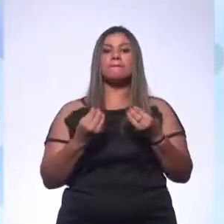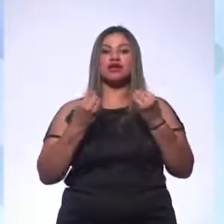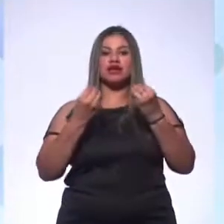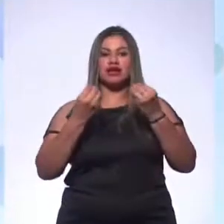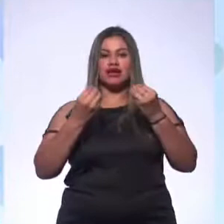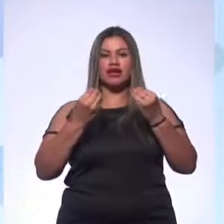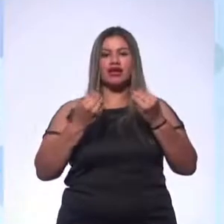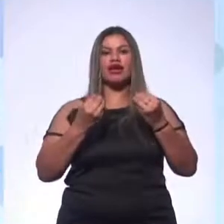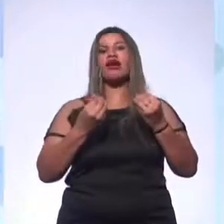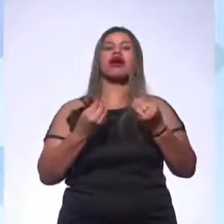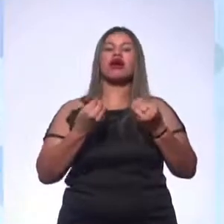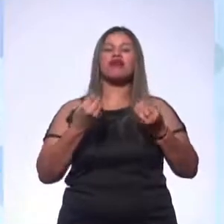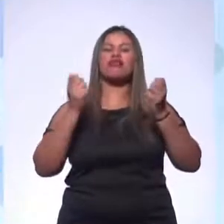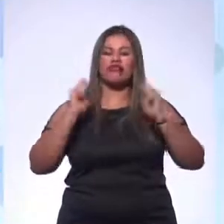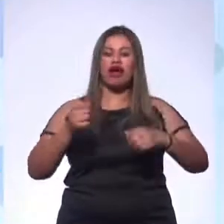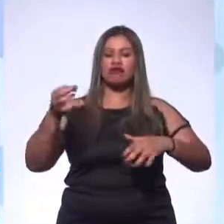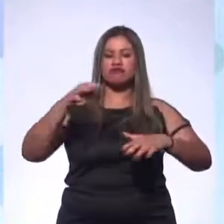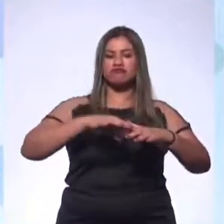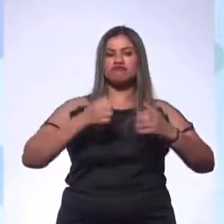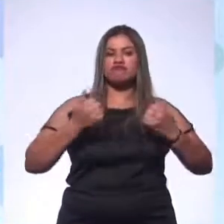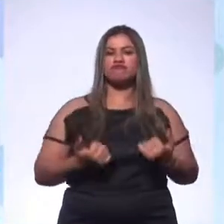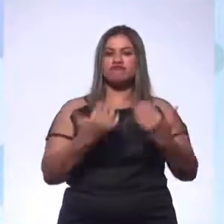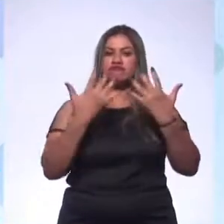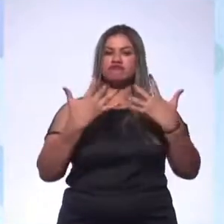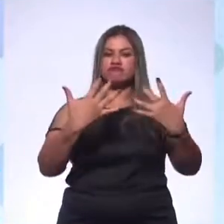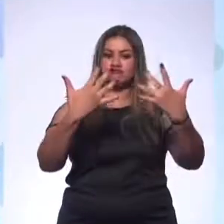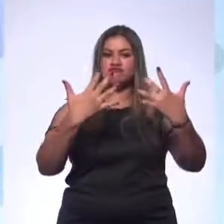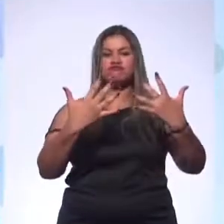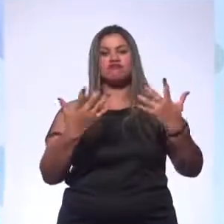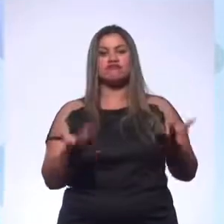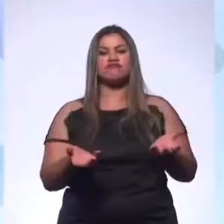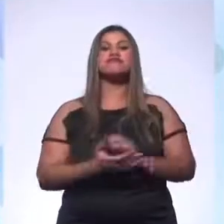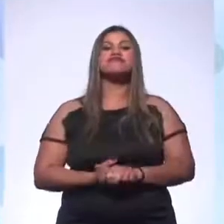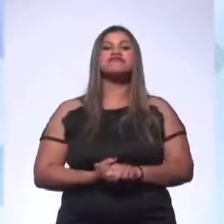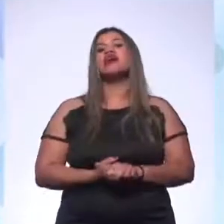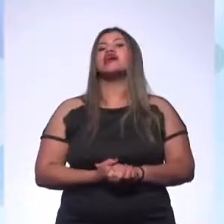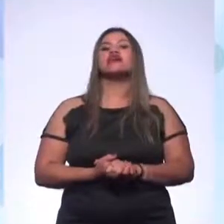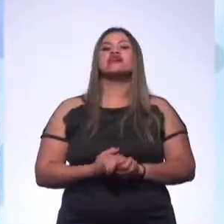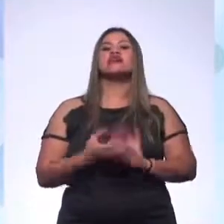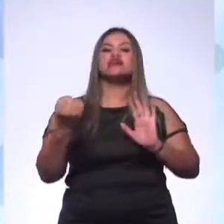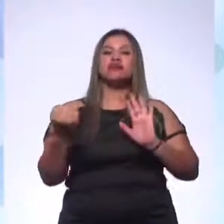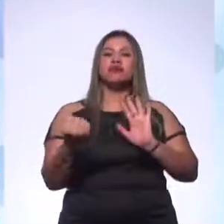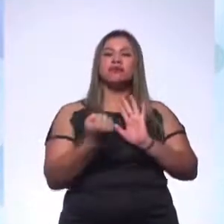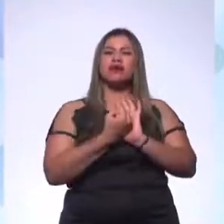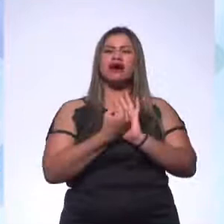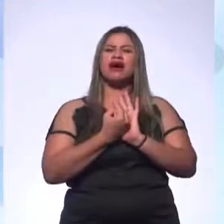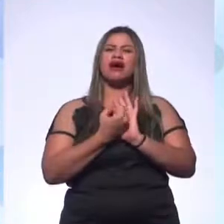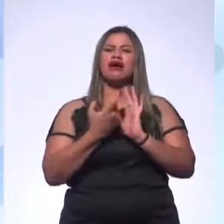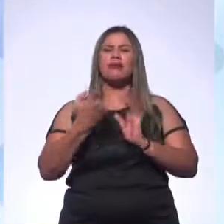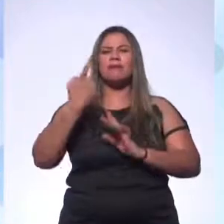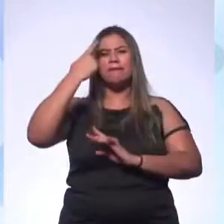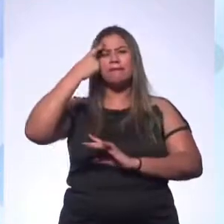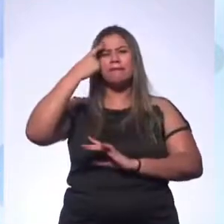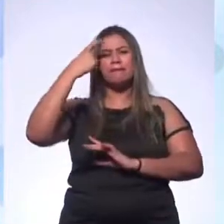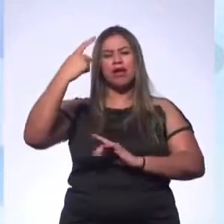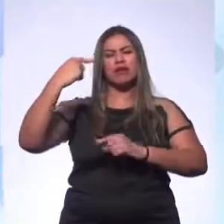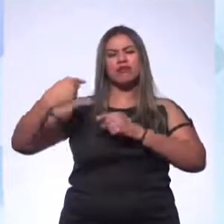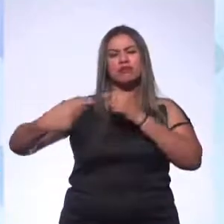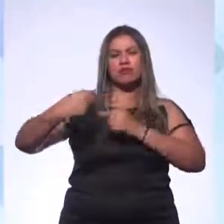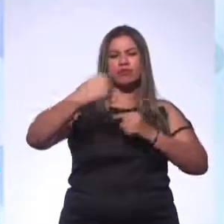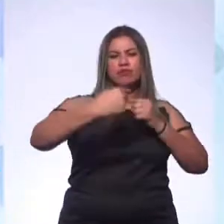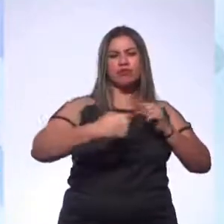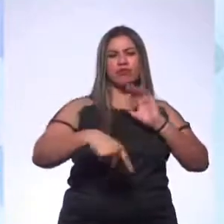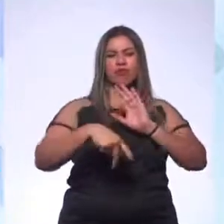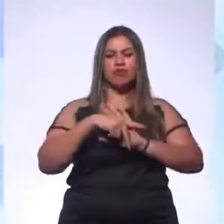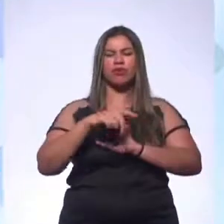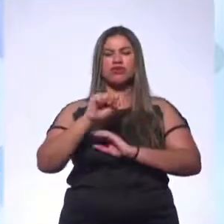essas terras em terras produtivas. Então, uma das marcas da mentalidade política do